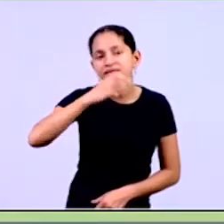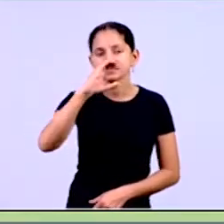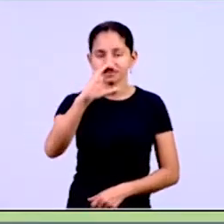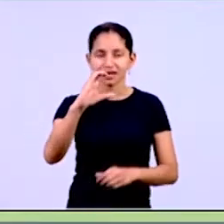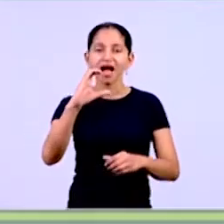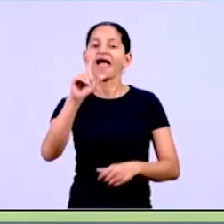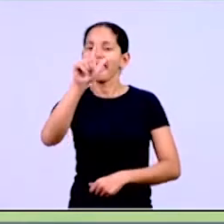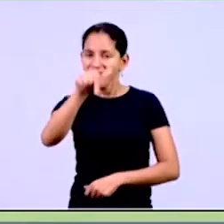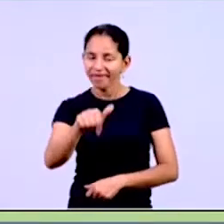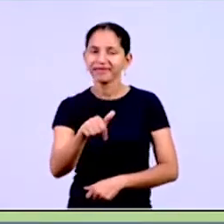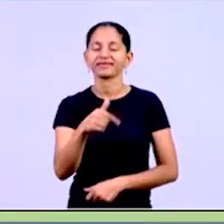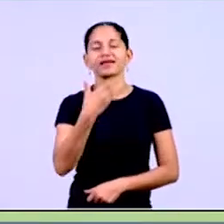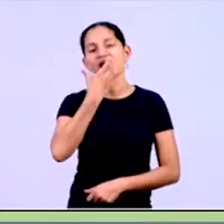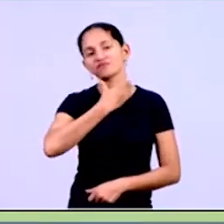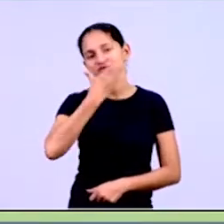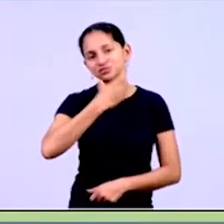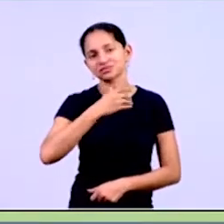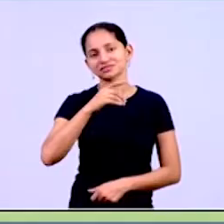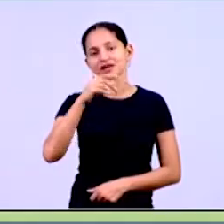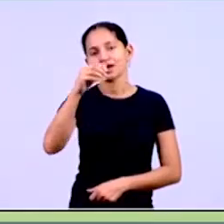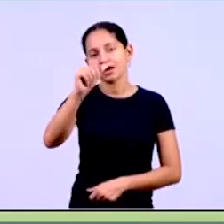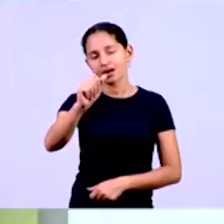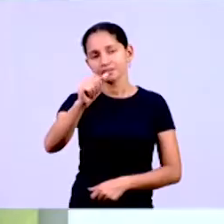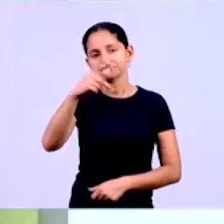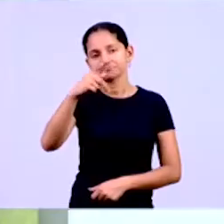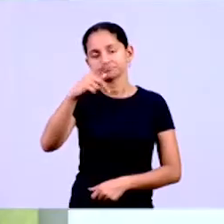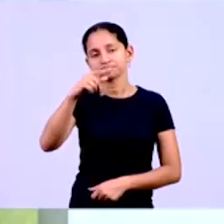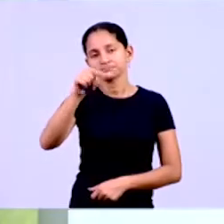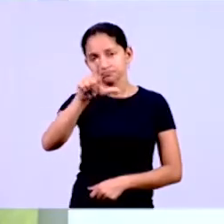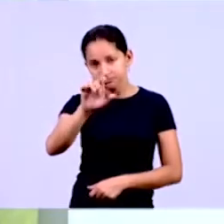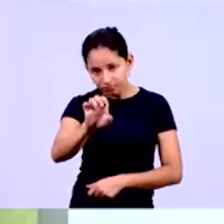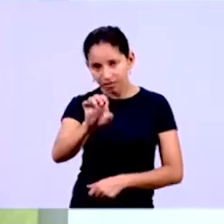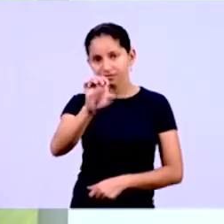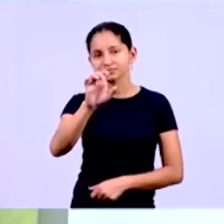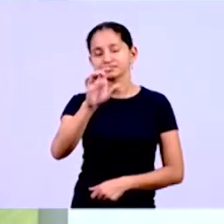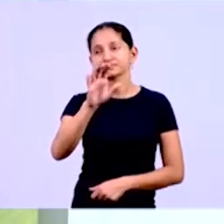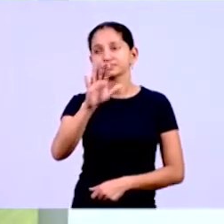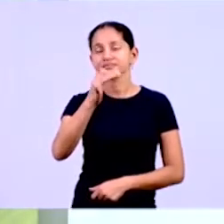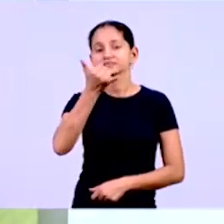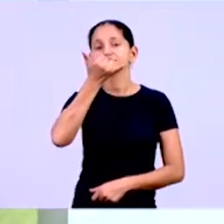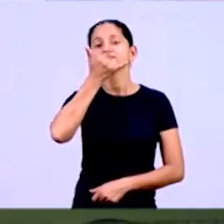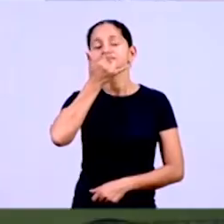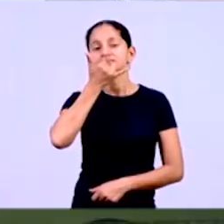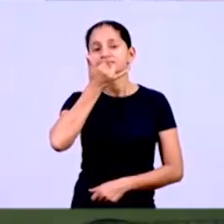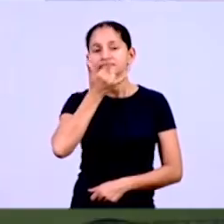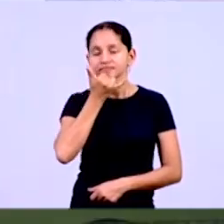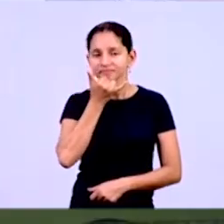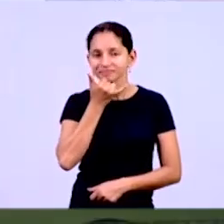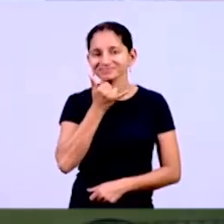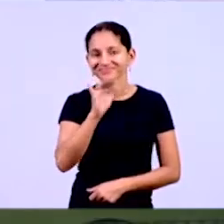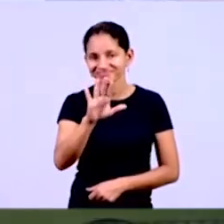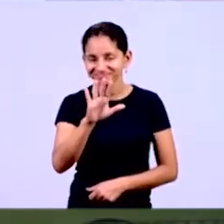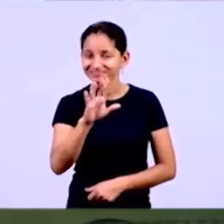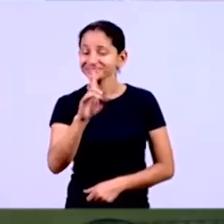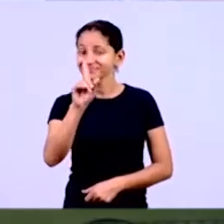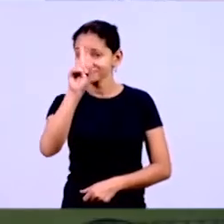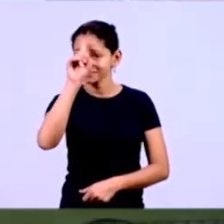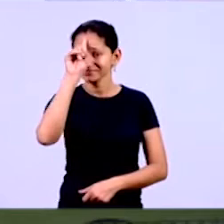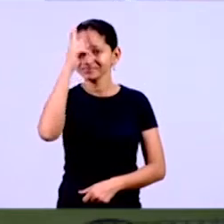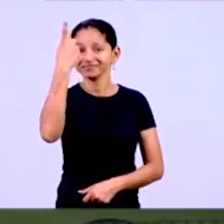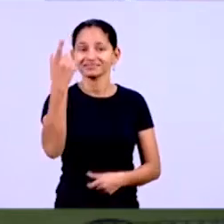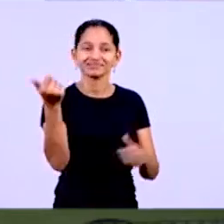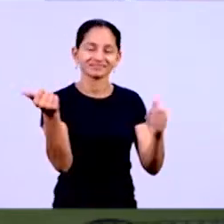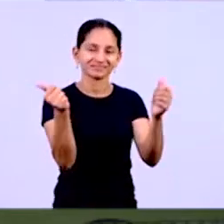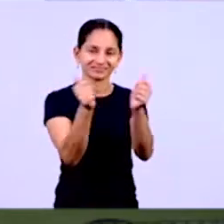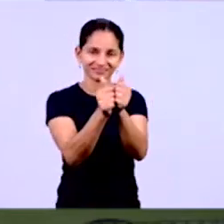Exatamente. Steve Wozniak. Então, ele basicamente... desculpa, professor. O Allen é do que fundou a Microsoft junto com